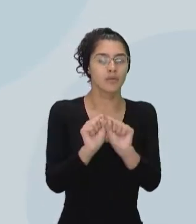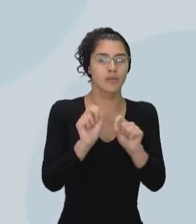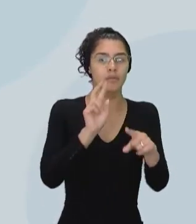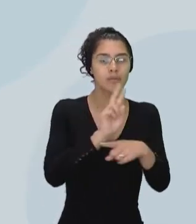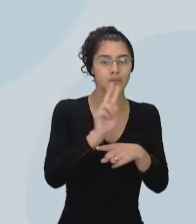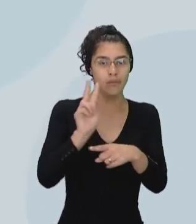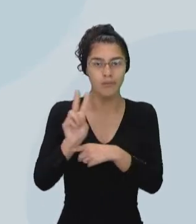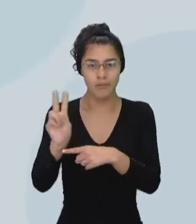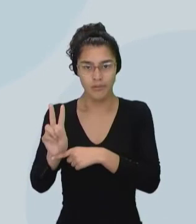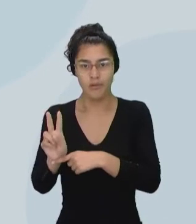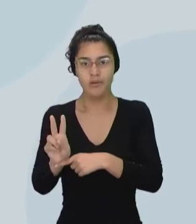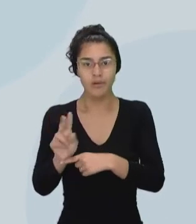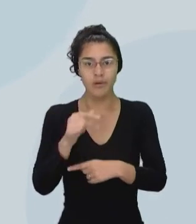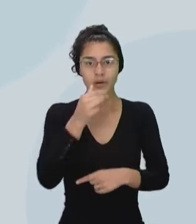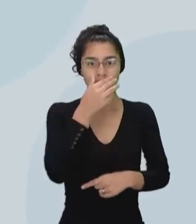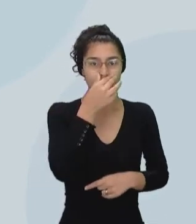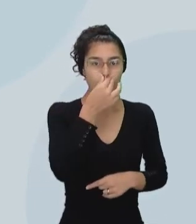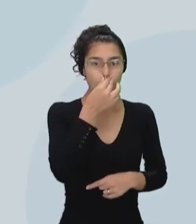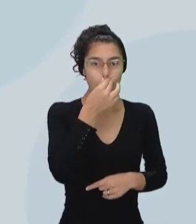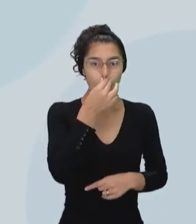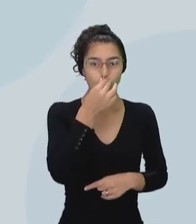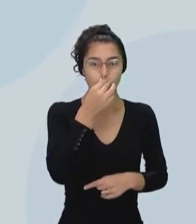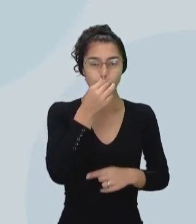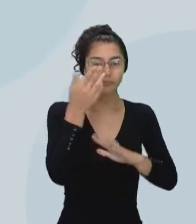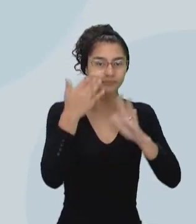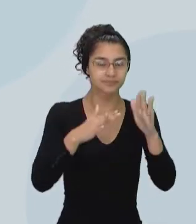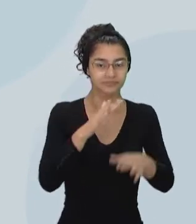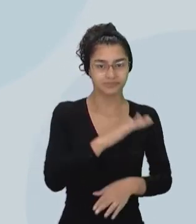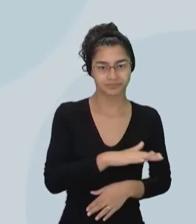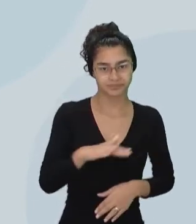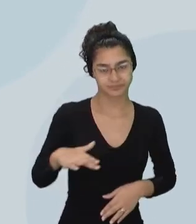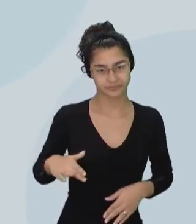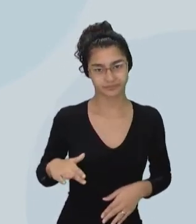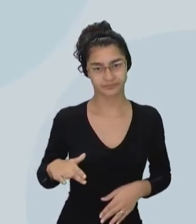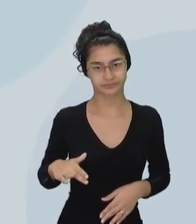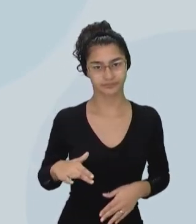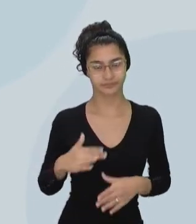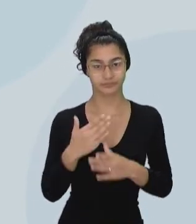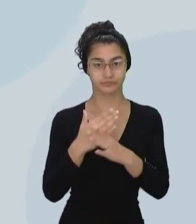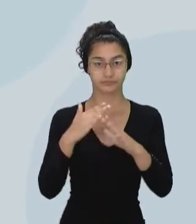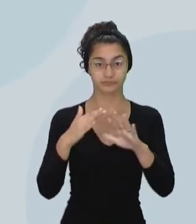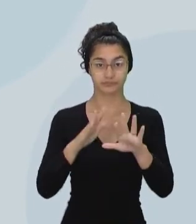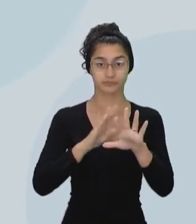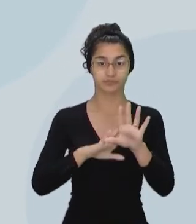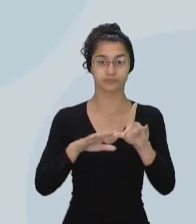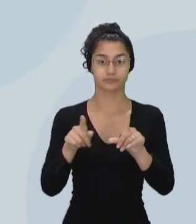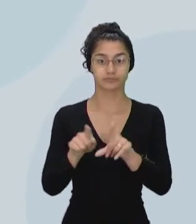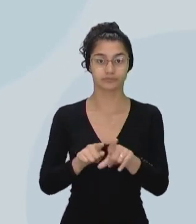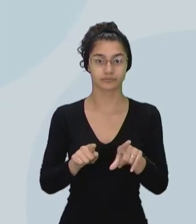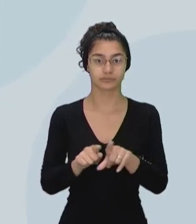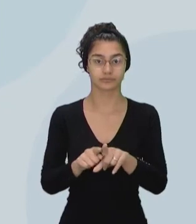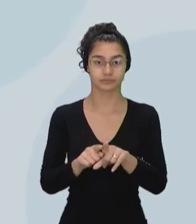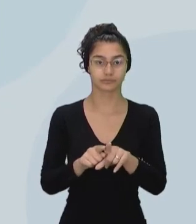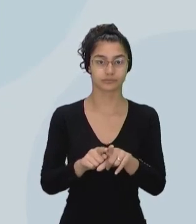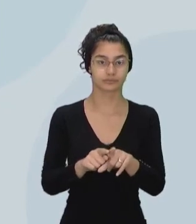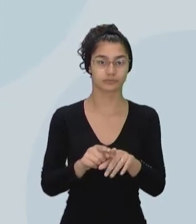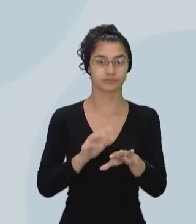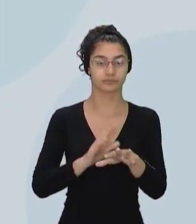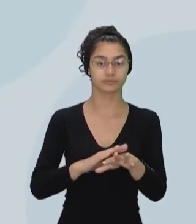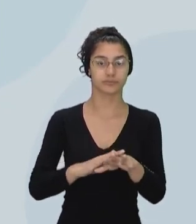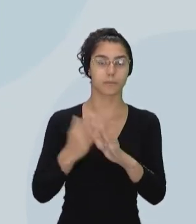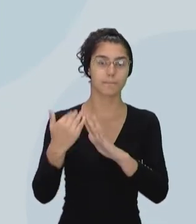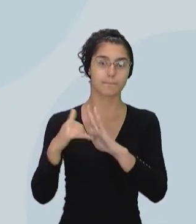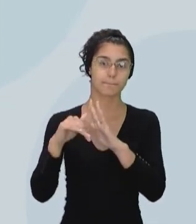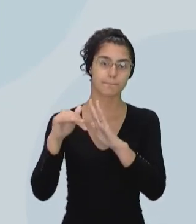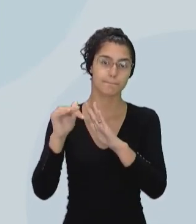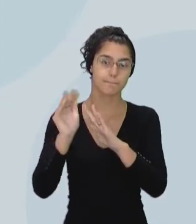sistema imunológico. Então, por isso, muitas vezes as crianças acabam aí padecendo muito